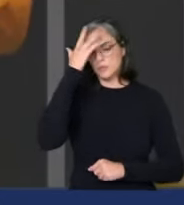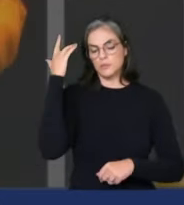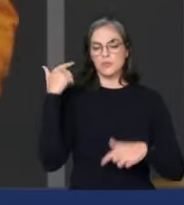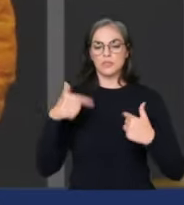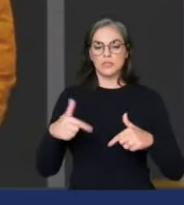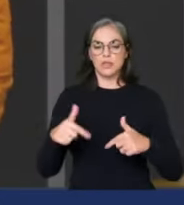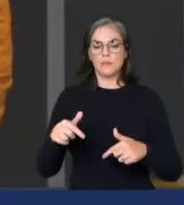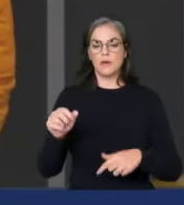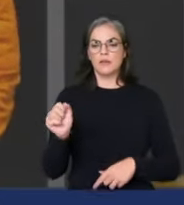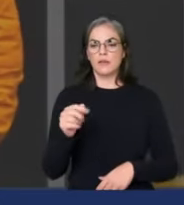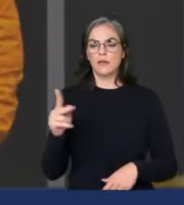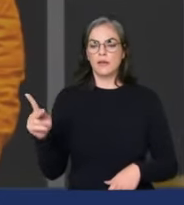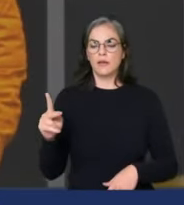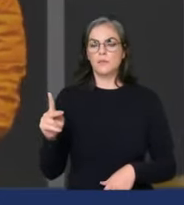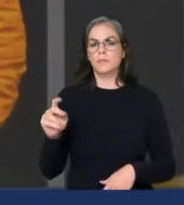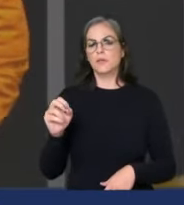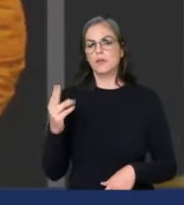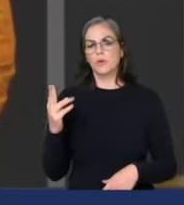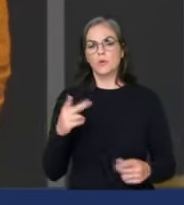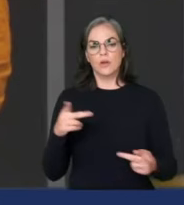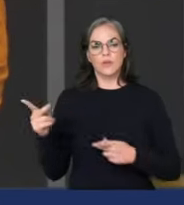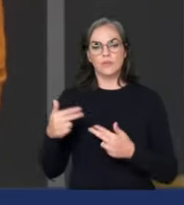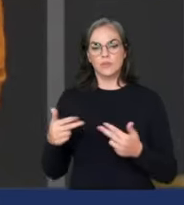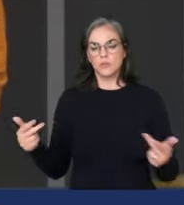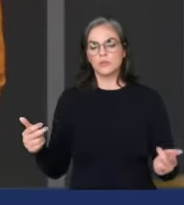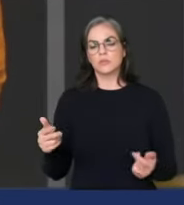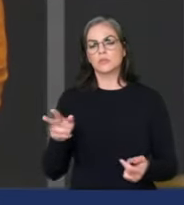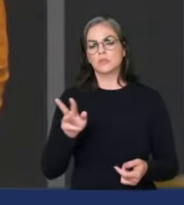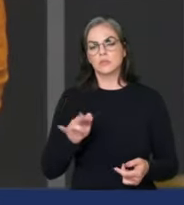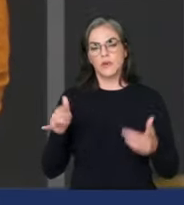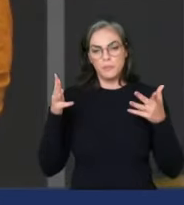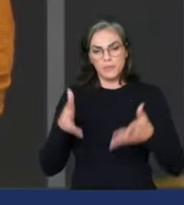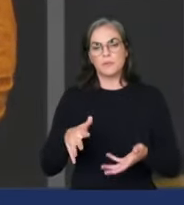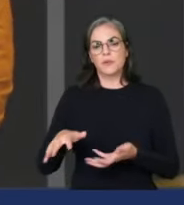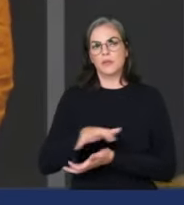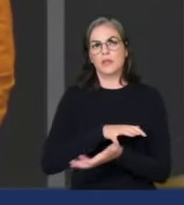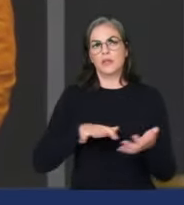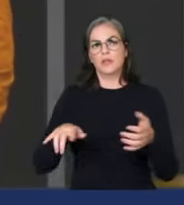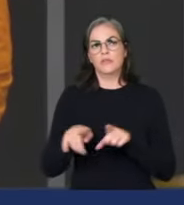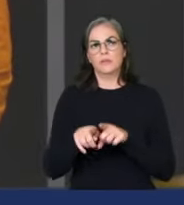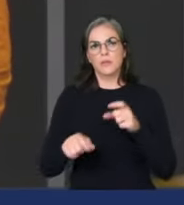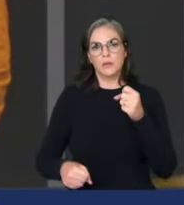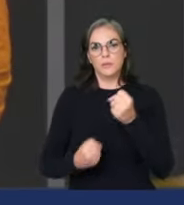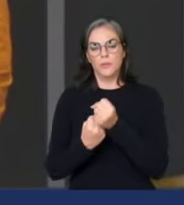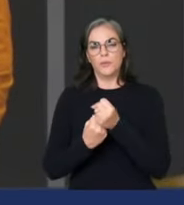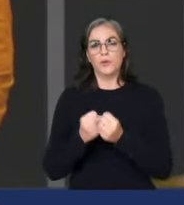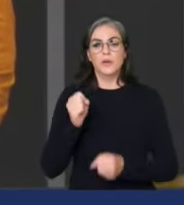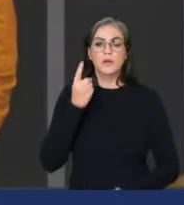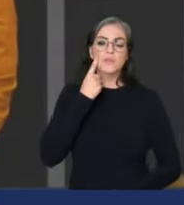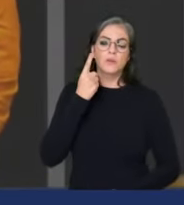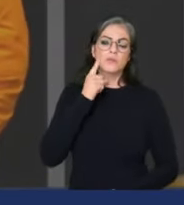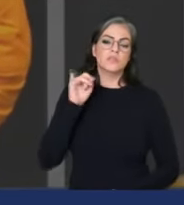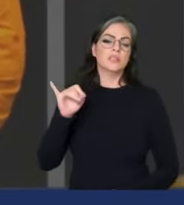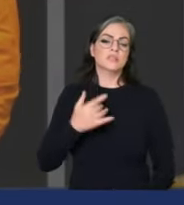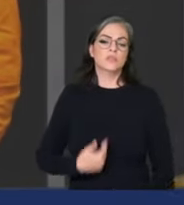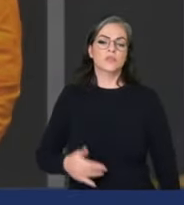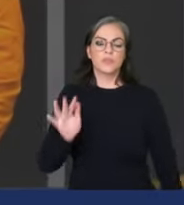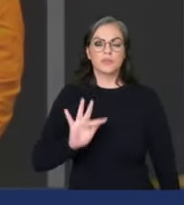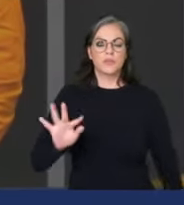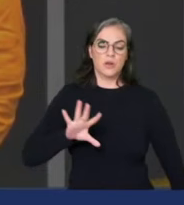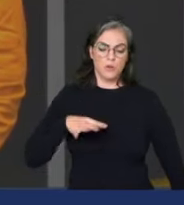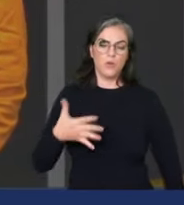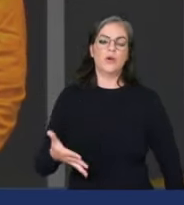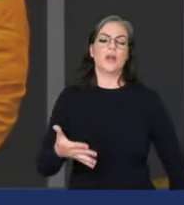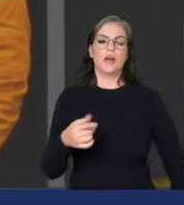e queremos ver se o governo federal terá essa ousadia, essa audácia de querer privatizar a maior empresa pública